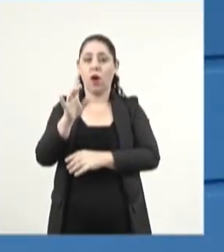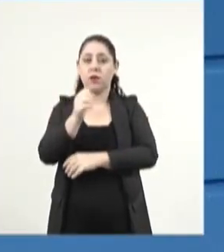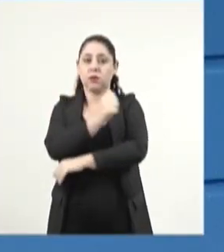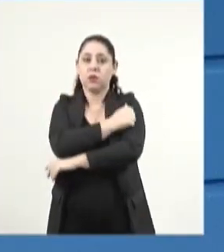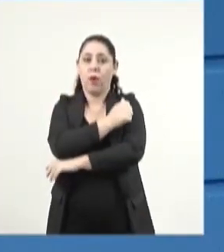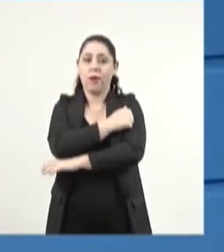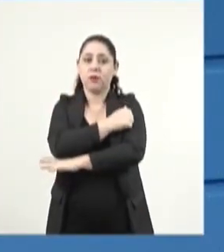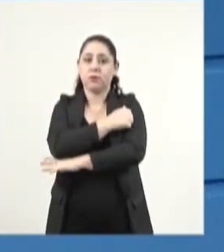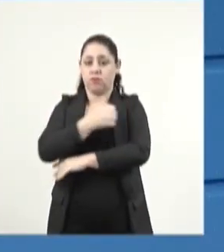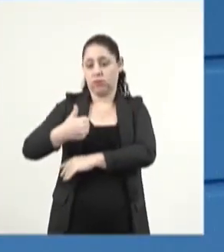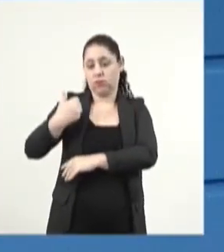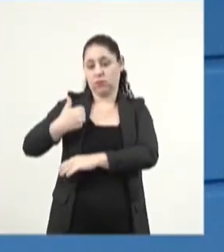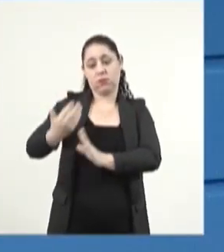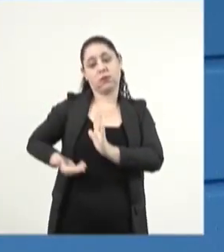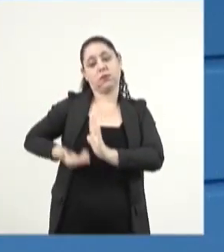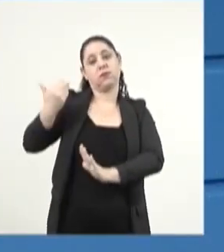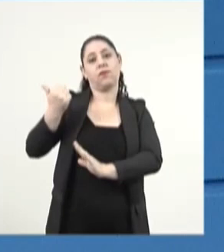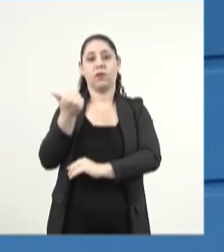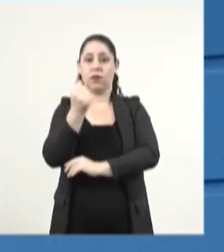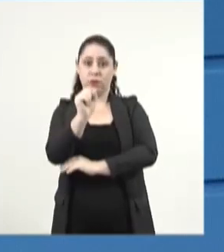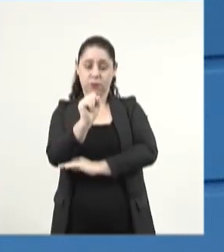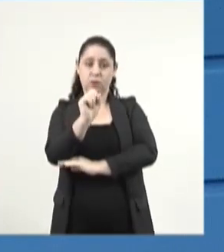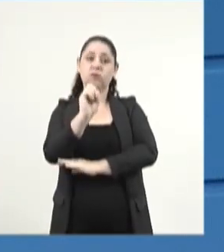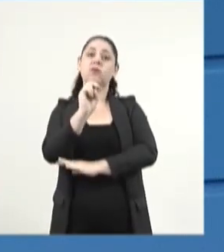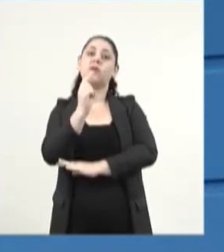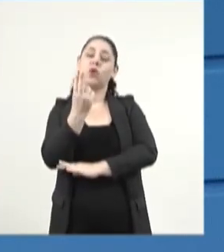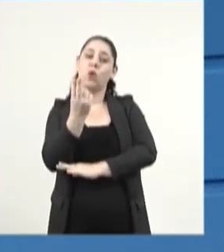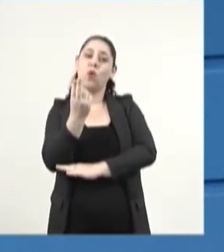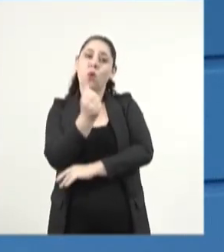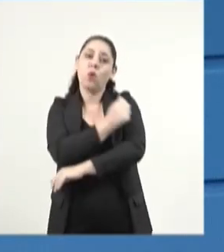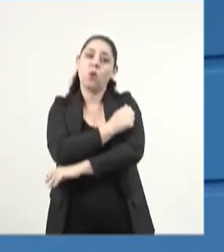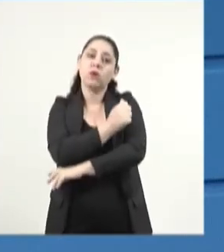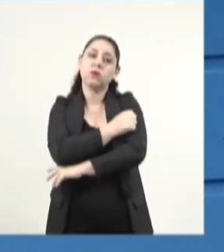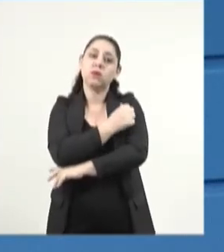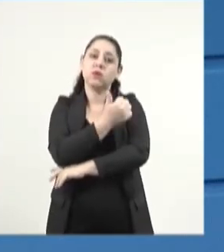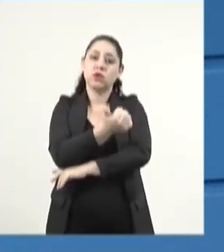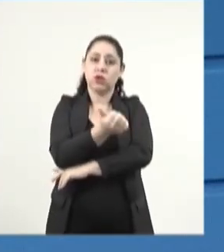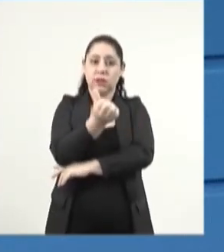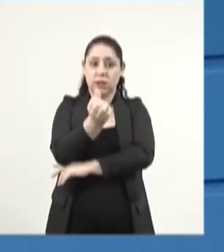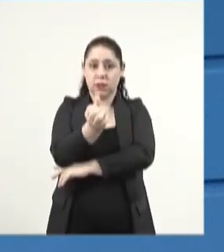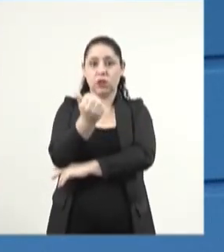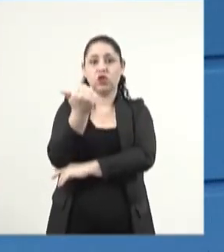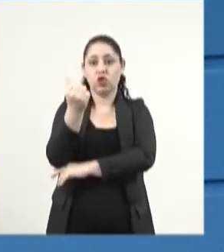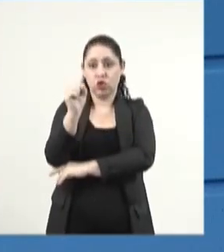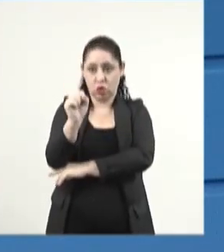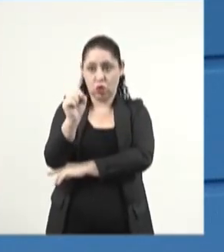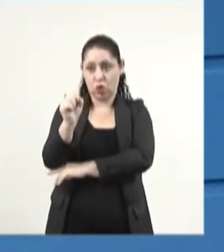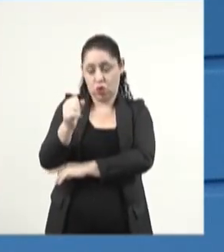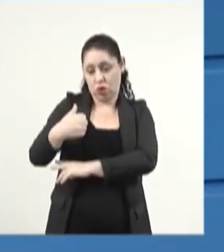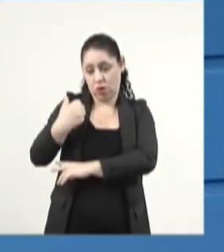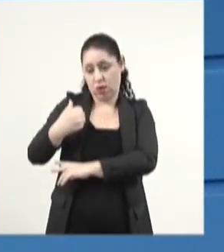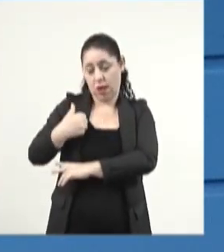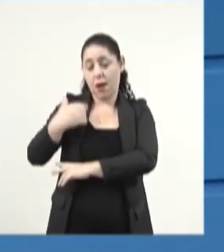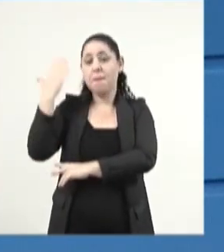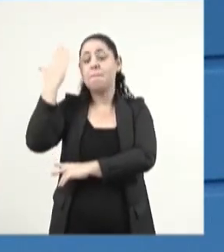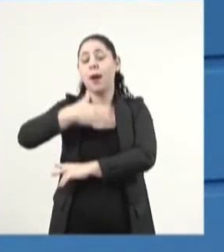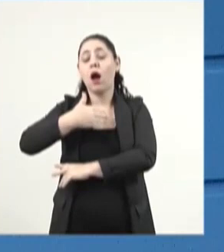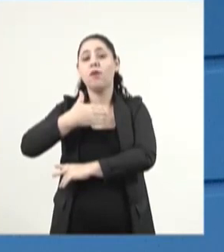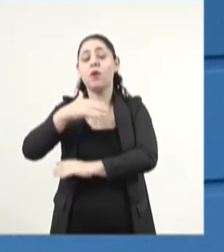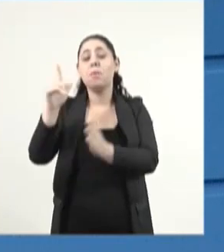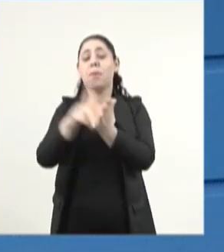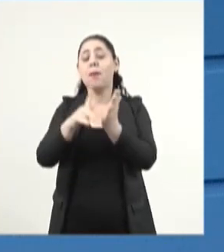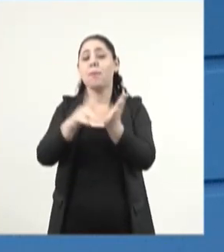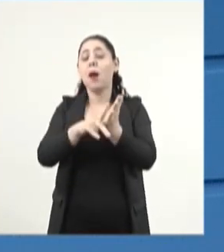alunos maiores de 18 anos ou alunos entre 16 e 18 anos com autorização expressa do pai